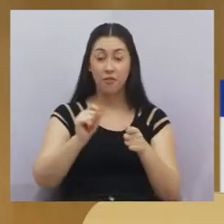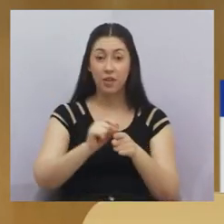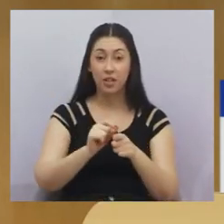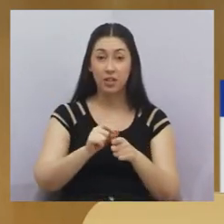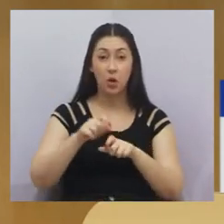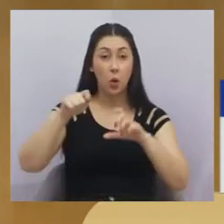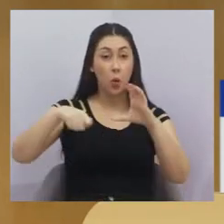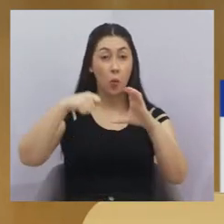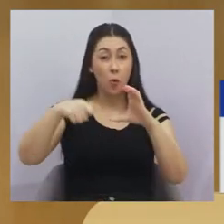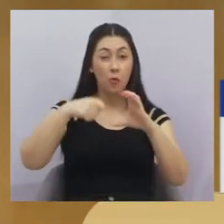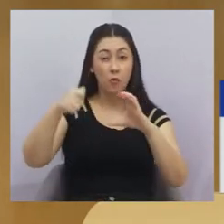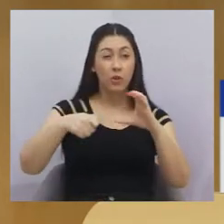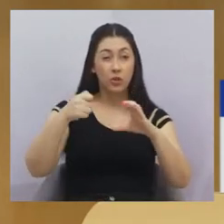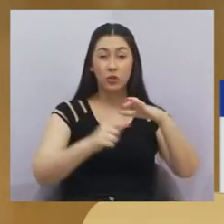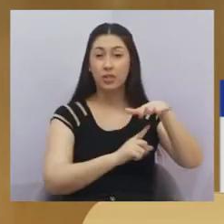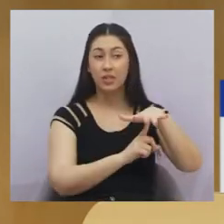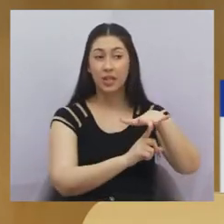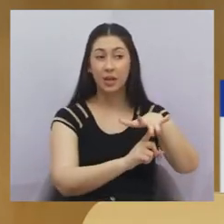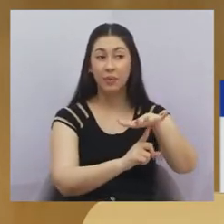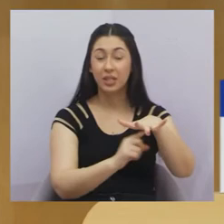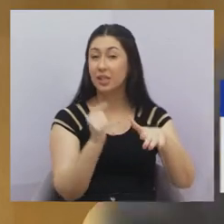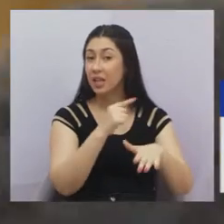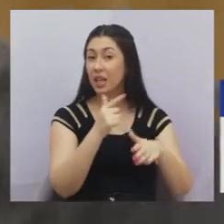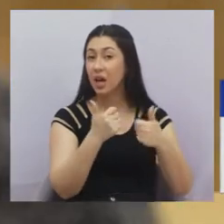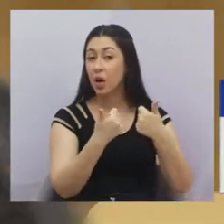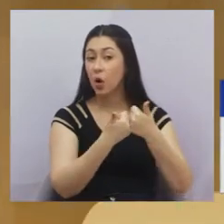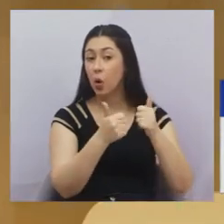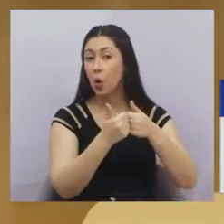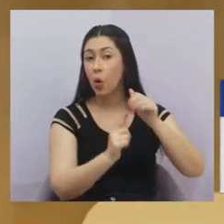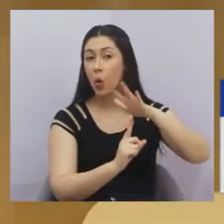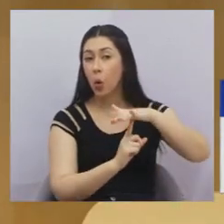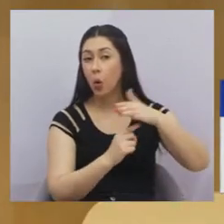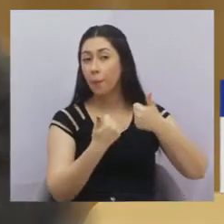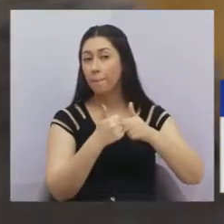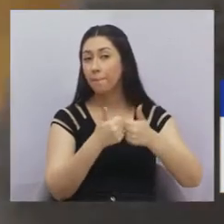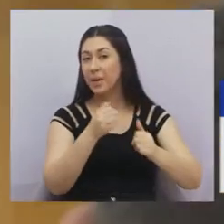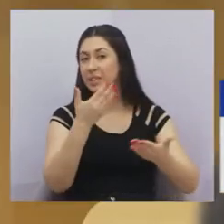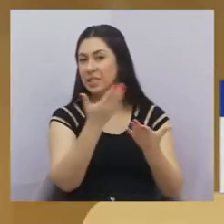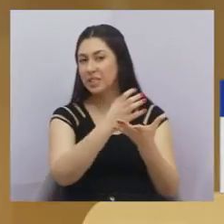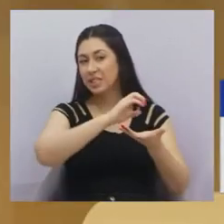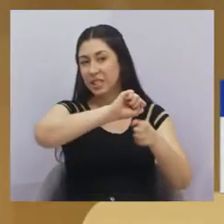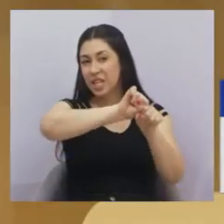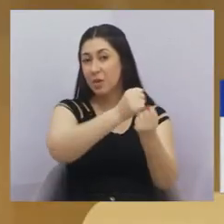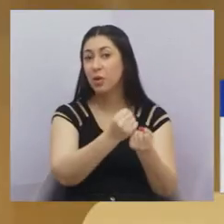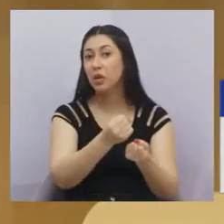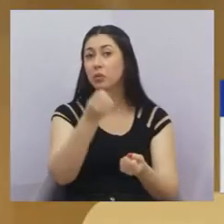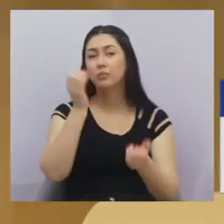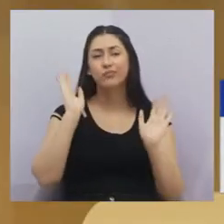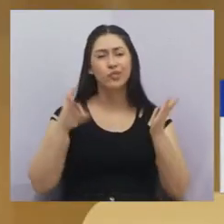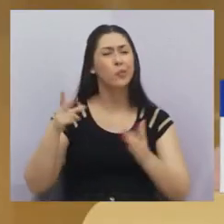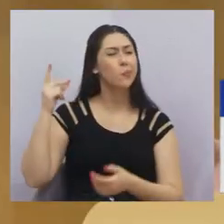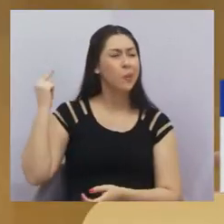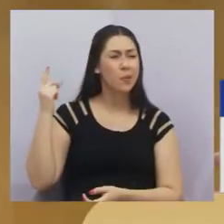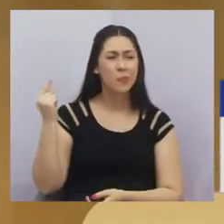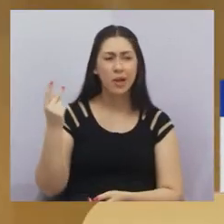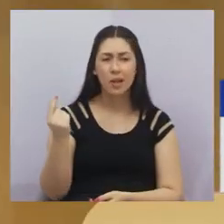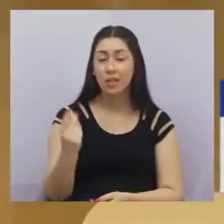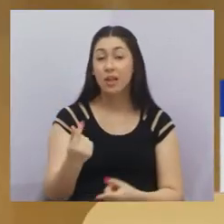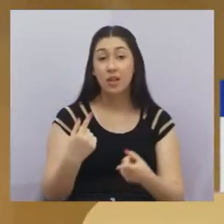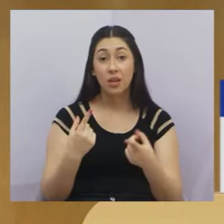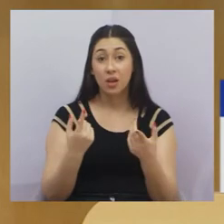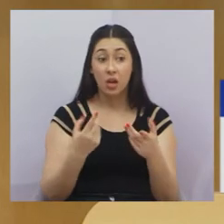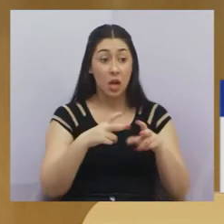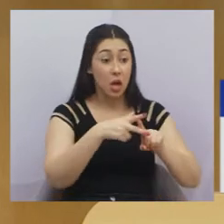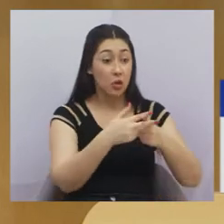Rosário. Faz quantos dias que o ponto de ônibus lá está destruído pela queda na árvore? Não arruma porque não tem